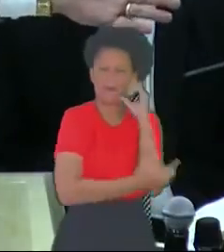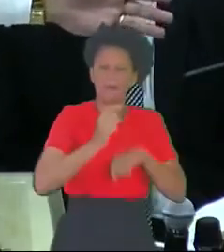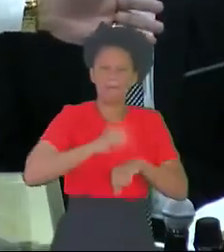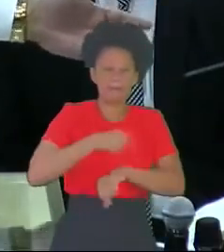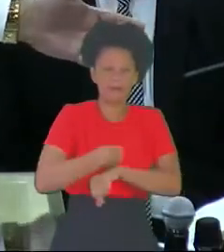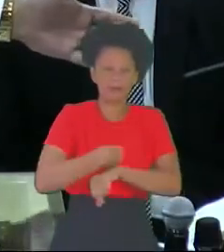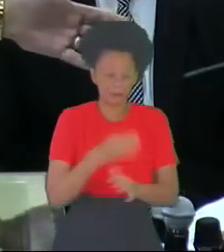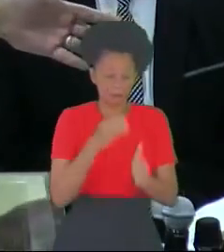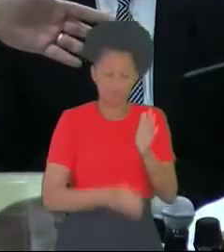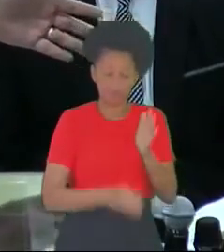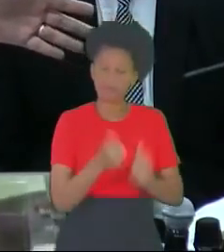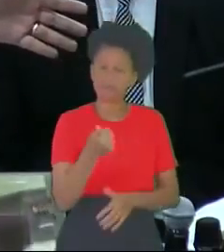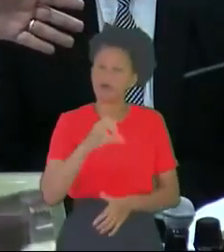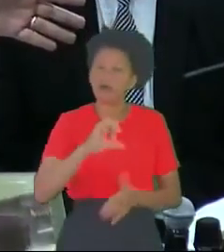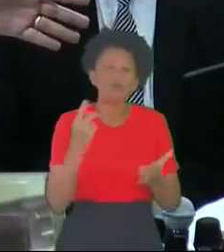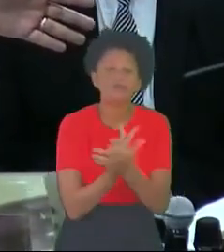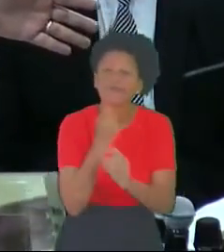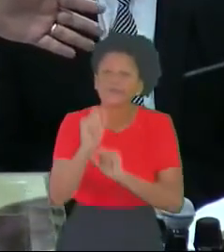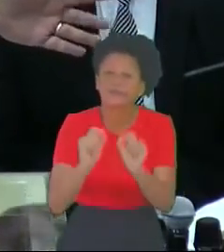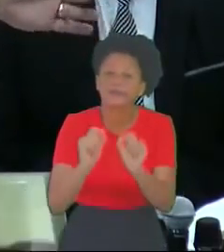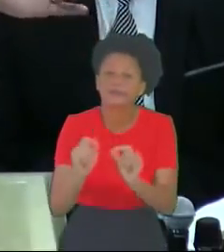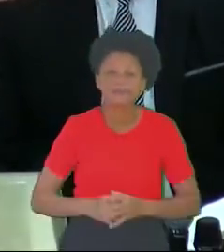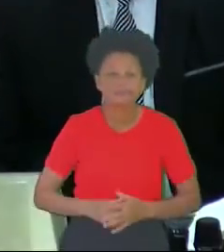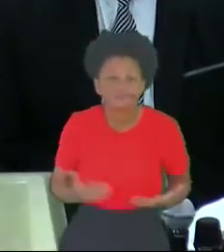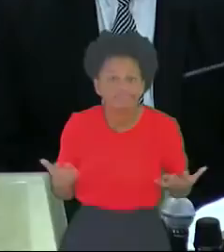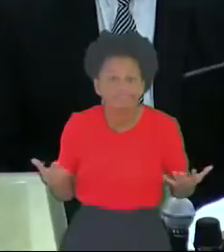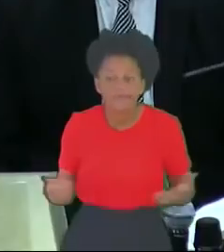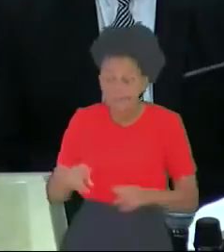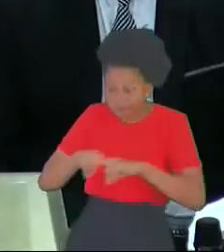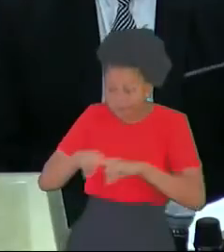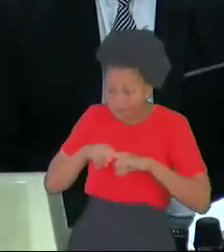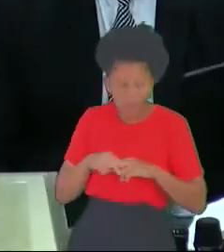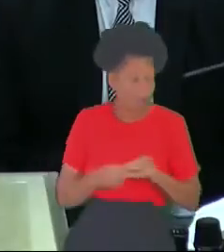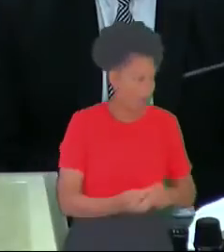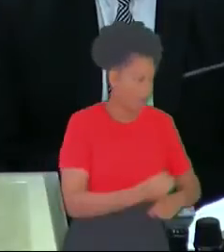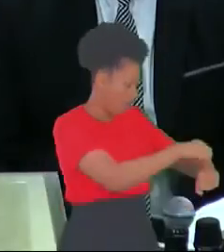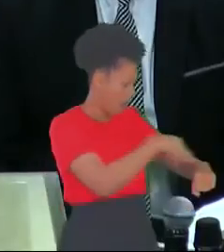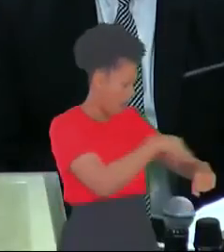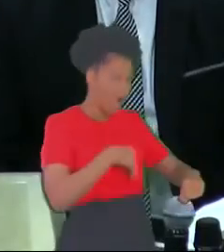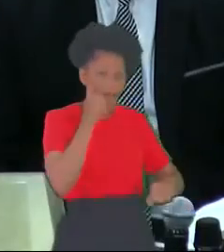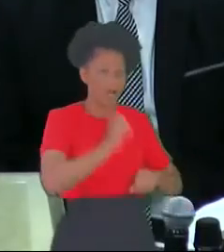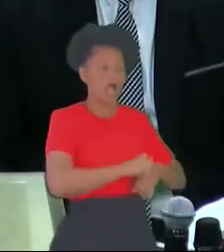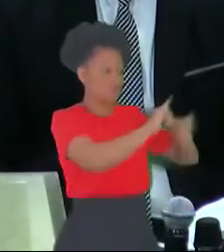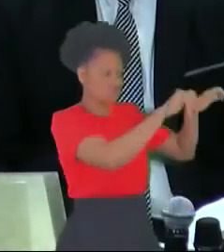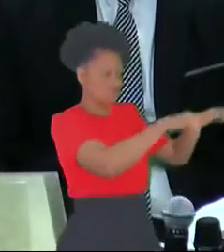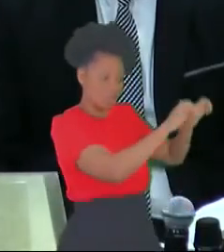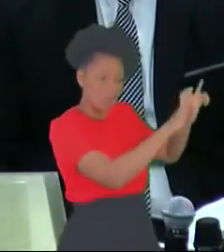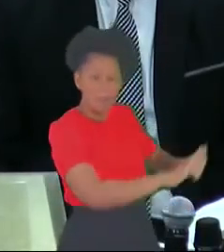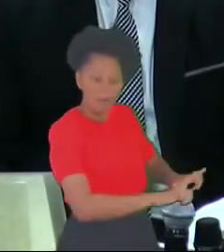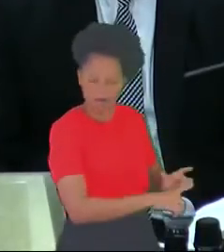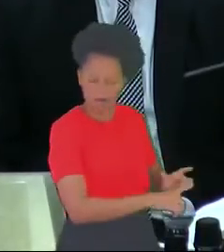Capítulo 19, o que é que acontece? Por causa de um recado de Jezabel,